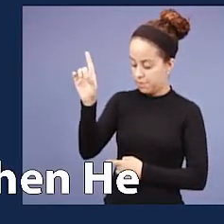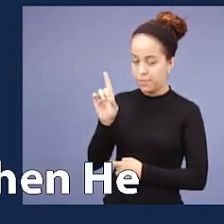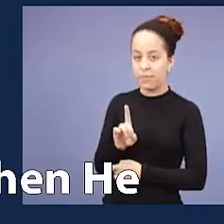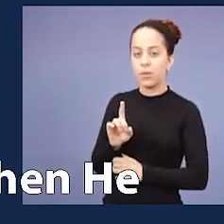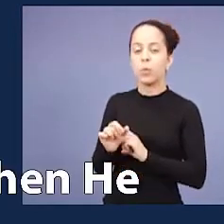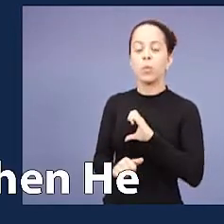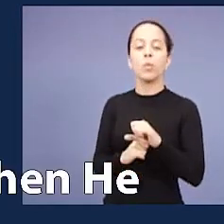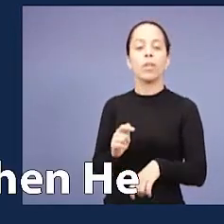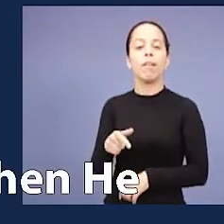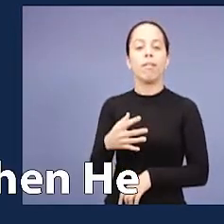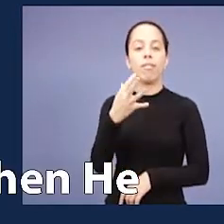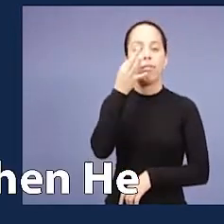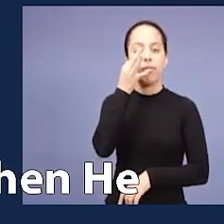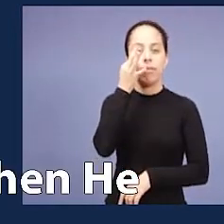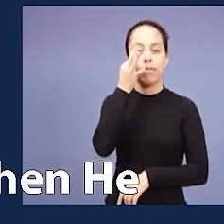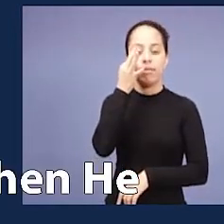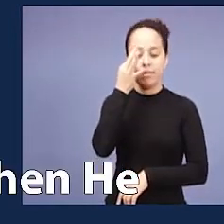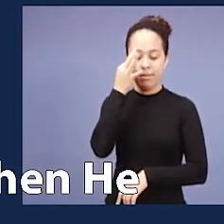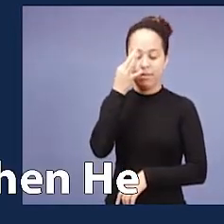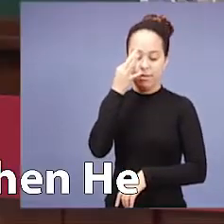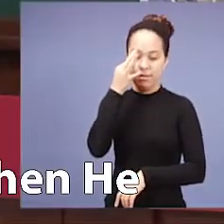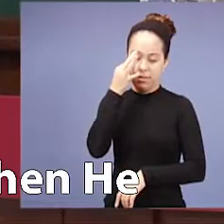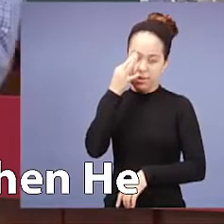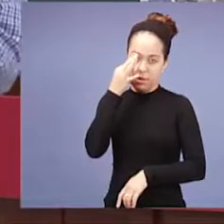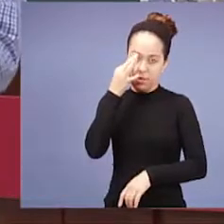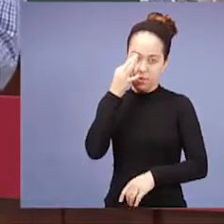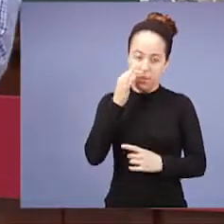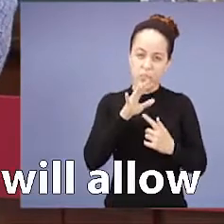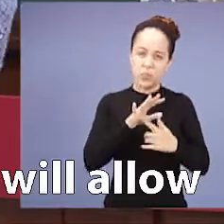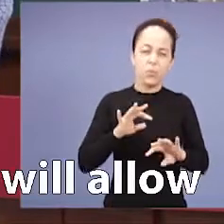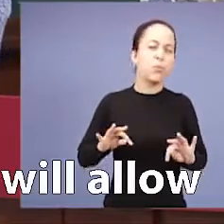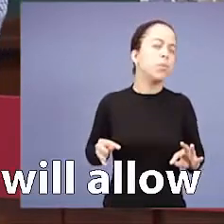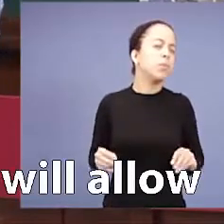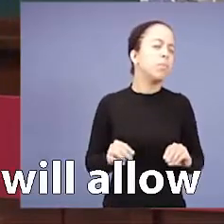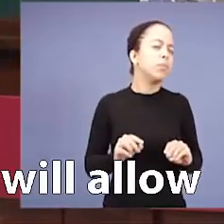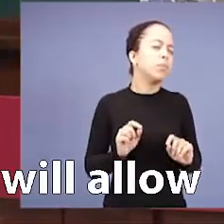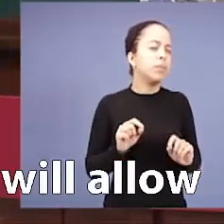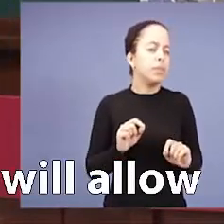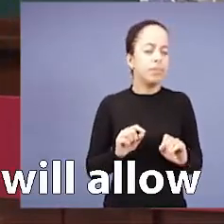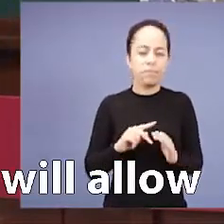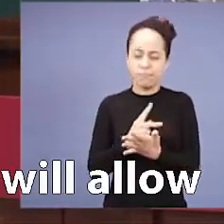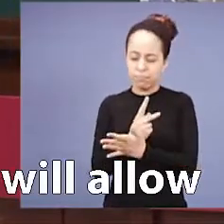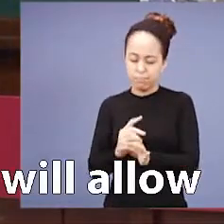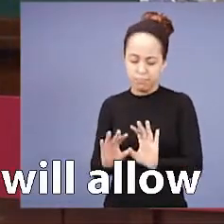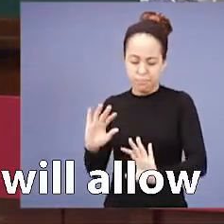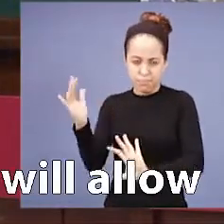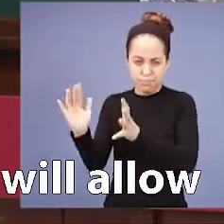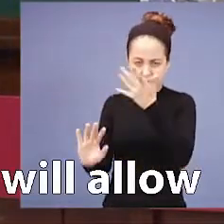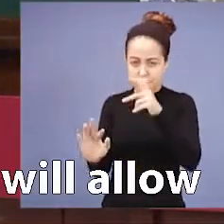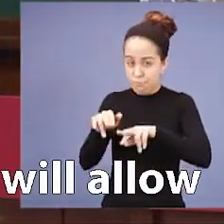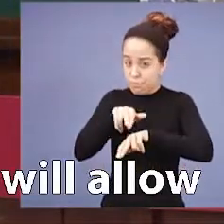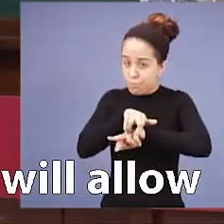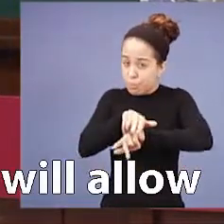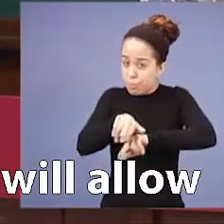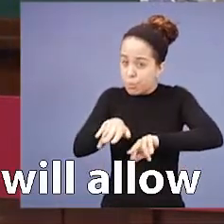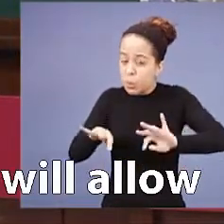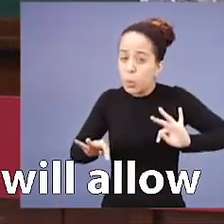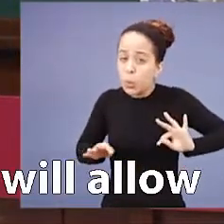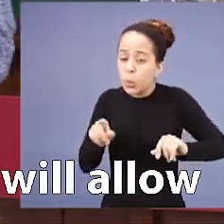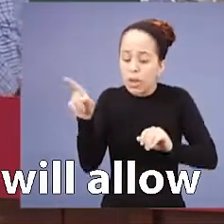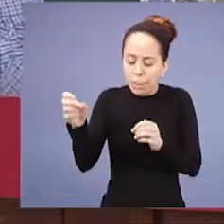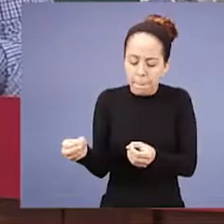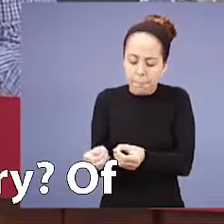os sinais todos os sinais quando ele praticou todos os sinais que ele viveu